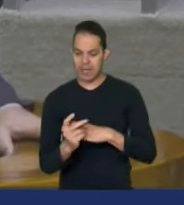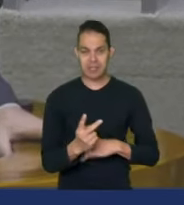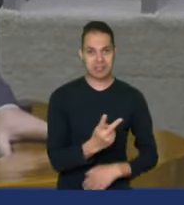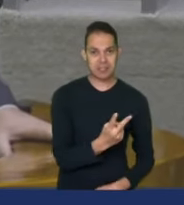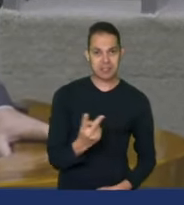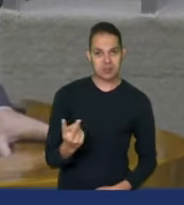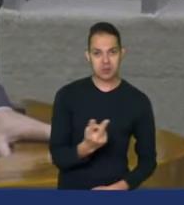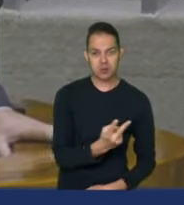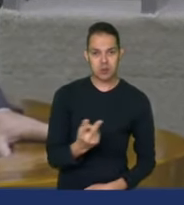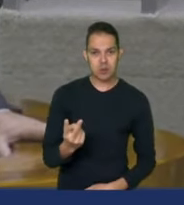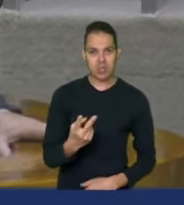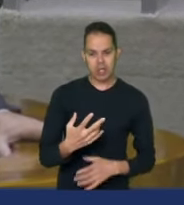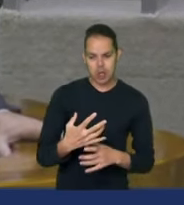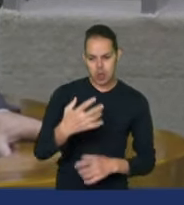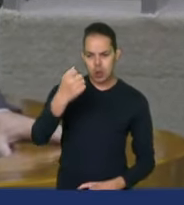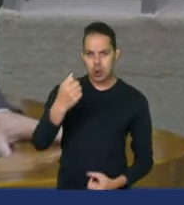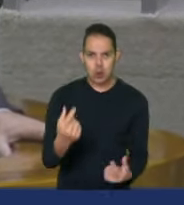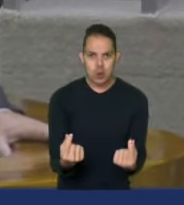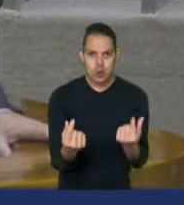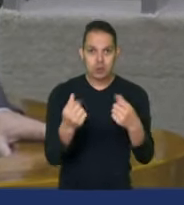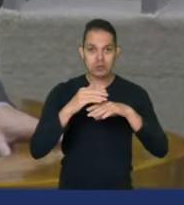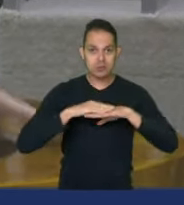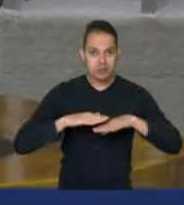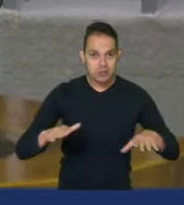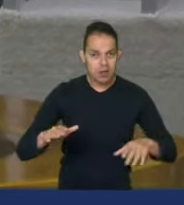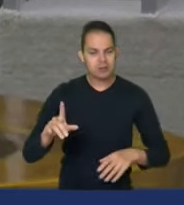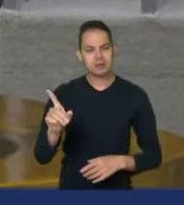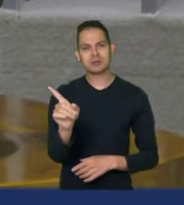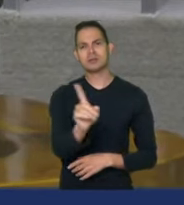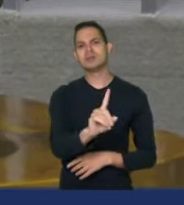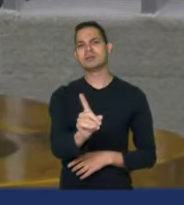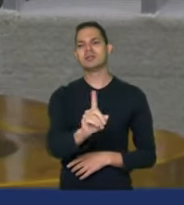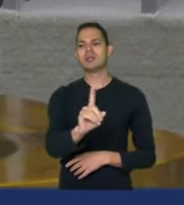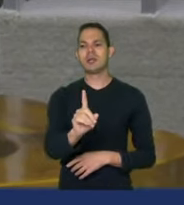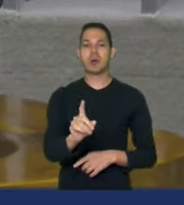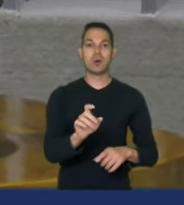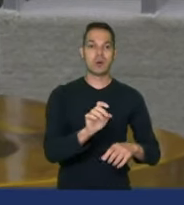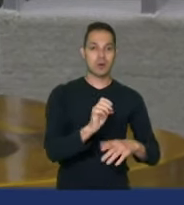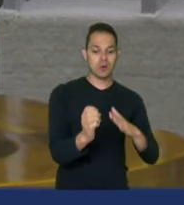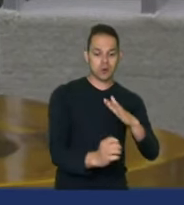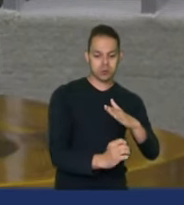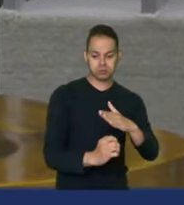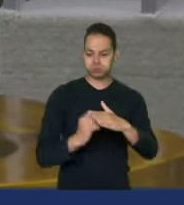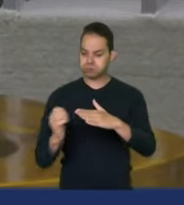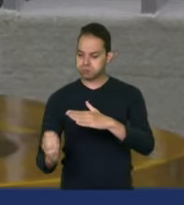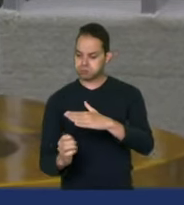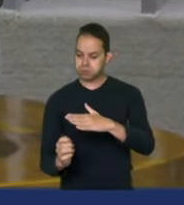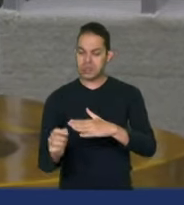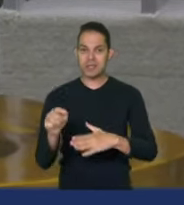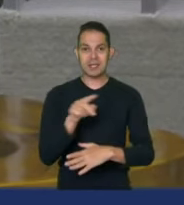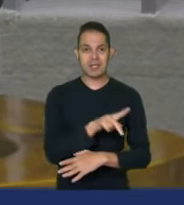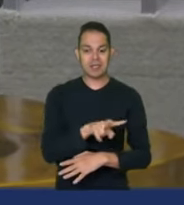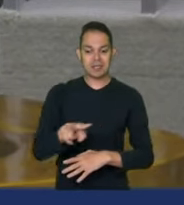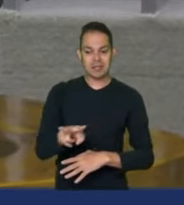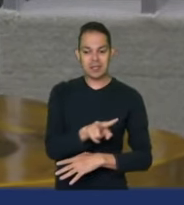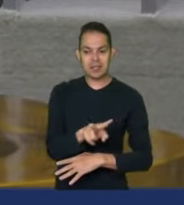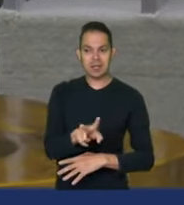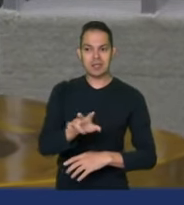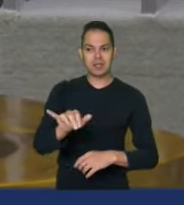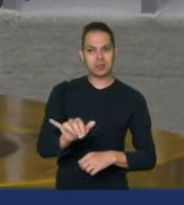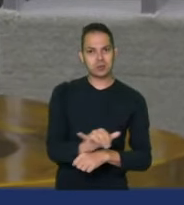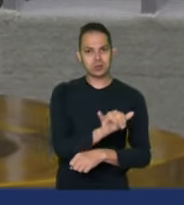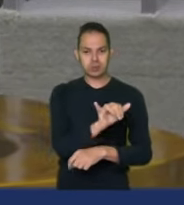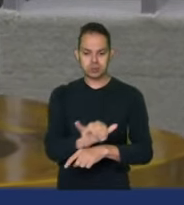questão lucrativa, são empresas estratégicas, para a soberania nacional,